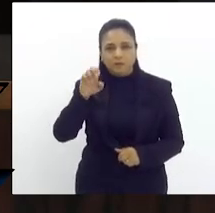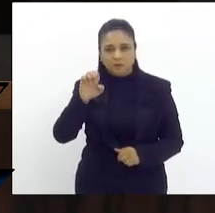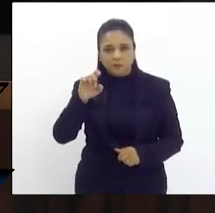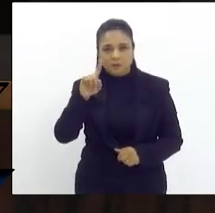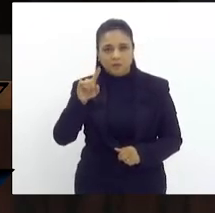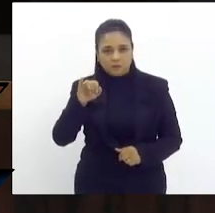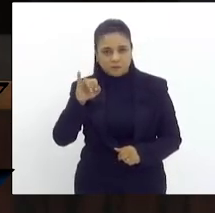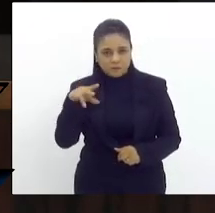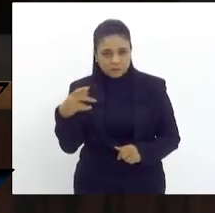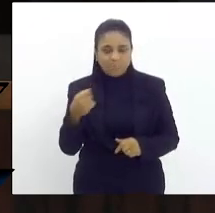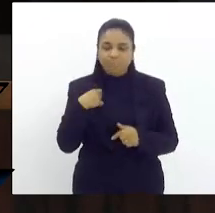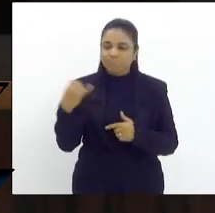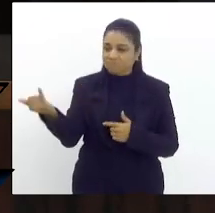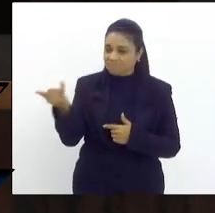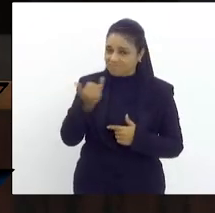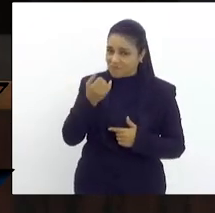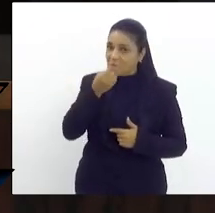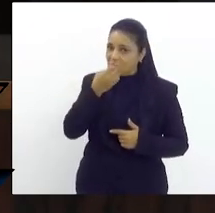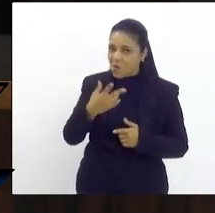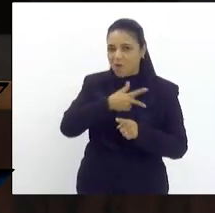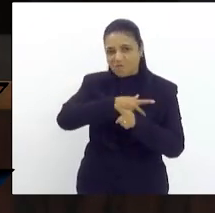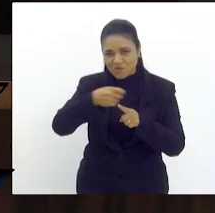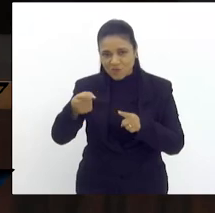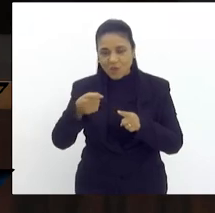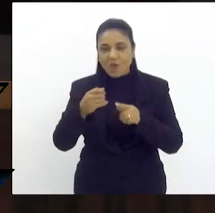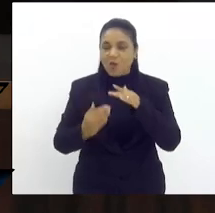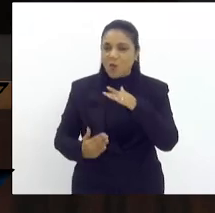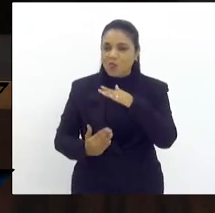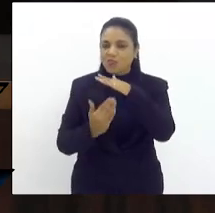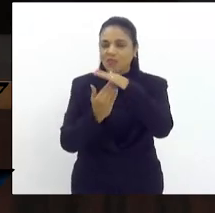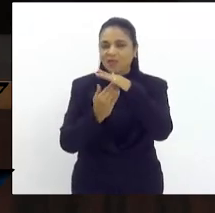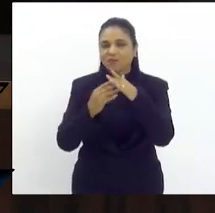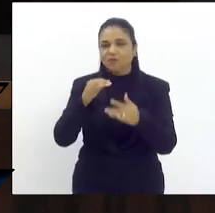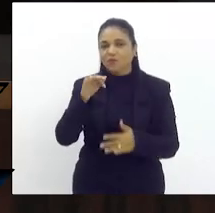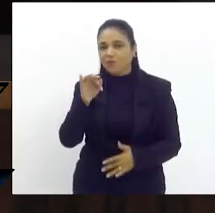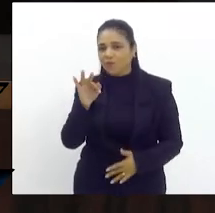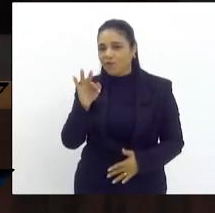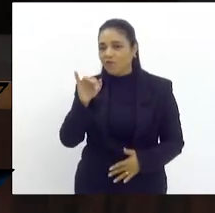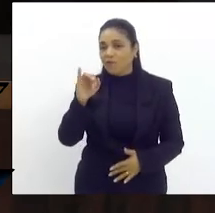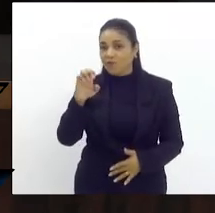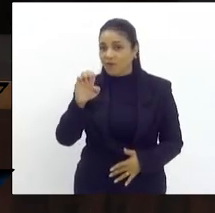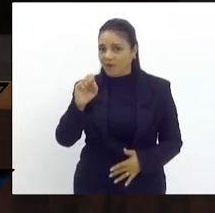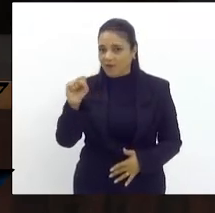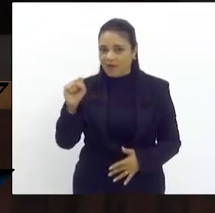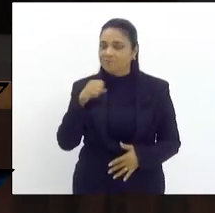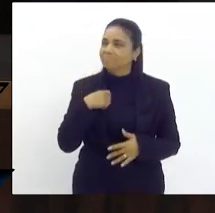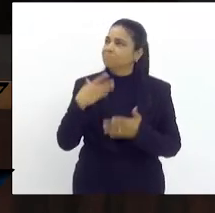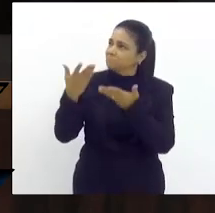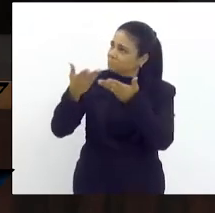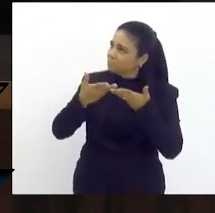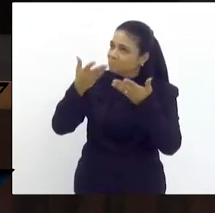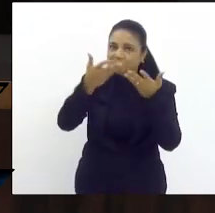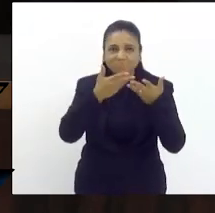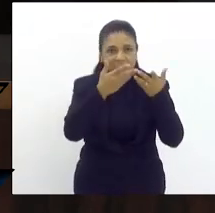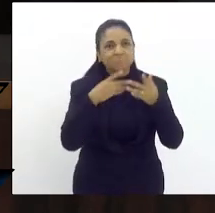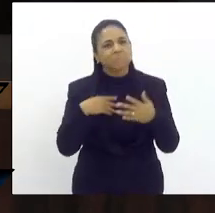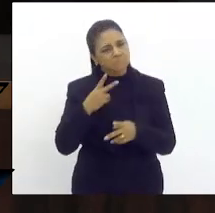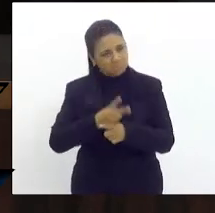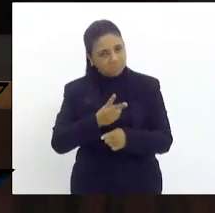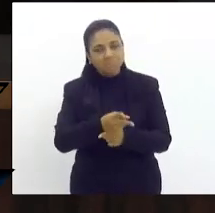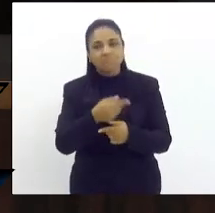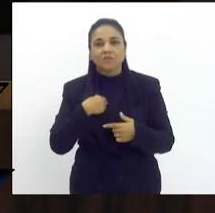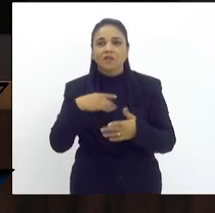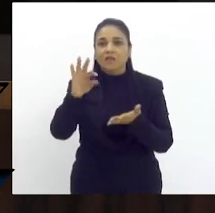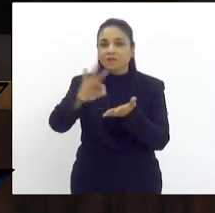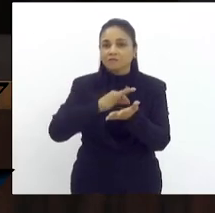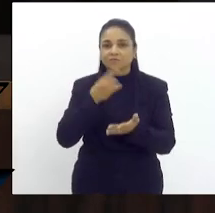com terminando o teto do FIES sejam bem-vindos essa casa de leite venham sempre próximo a cada inscrito